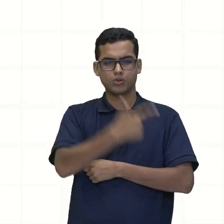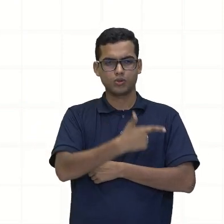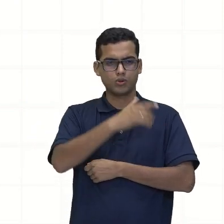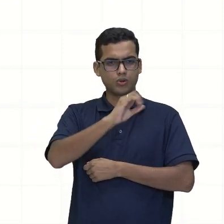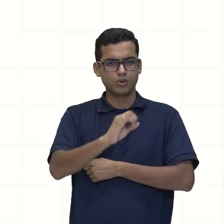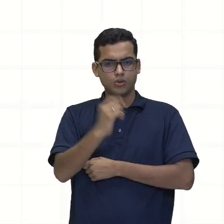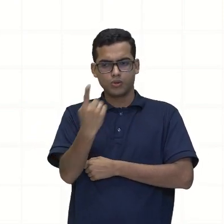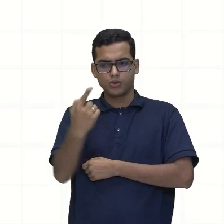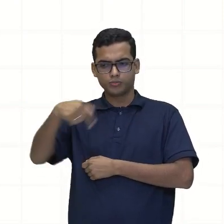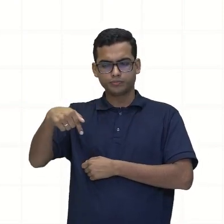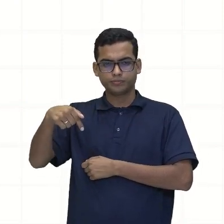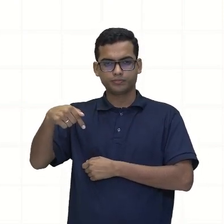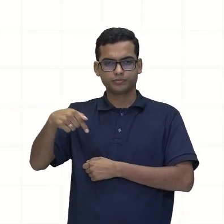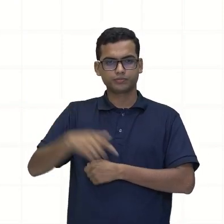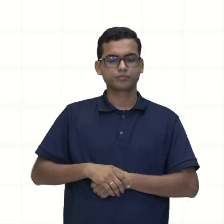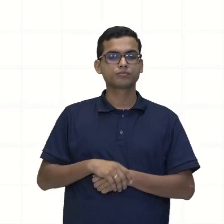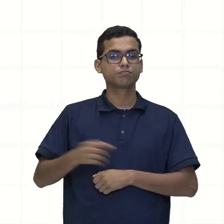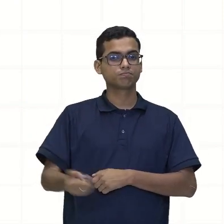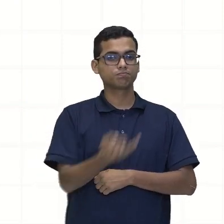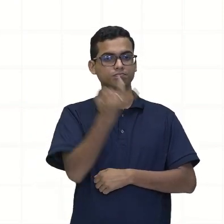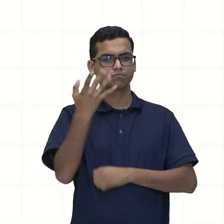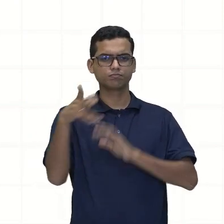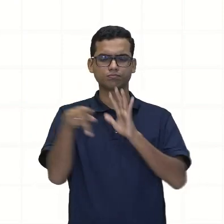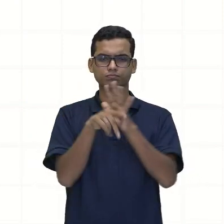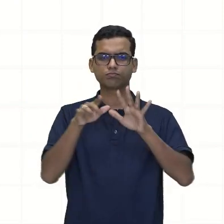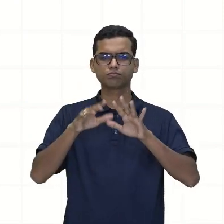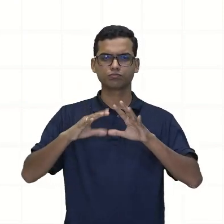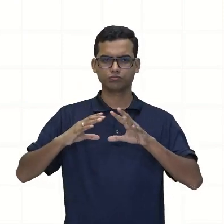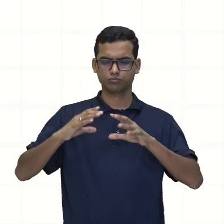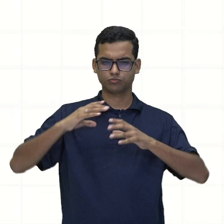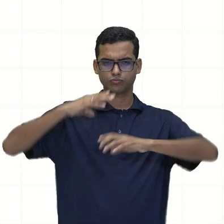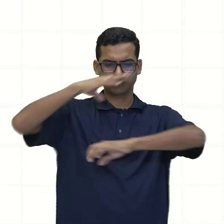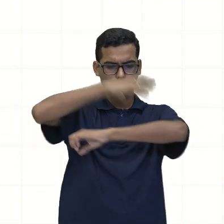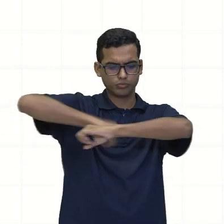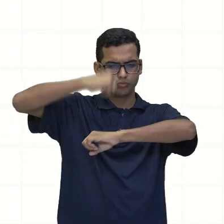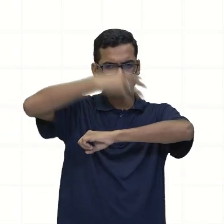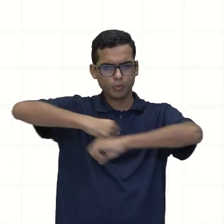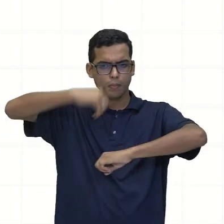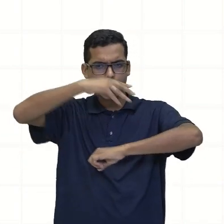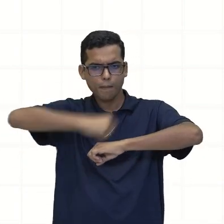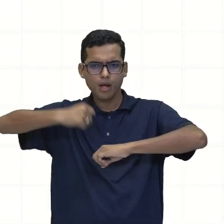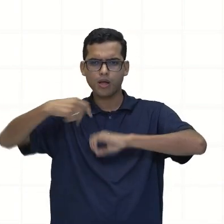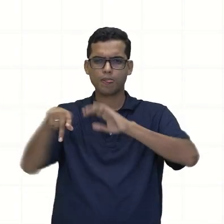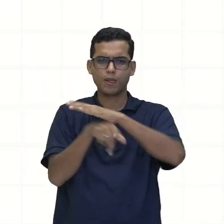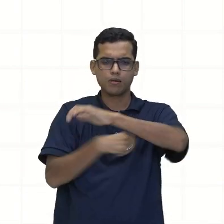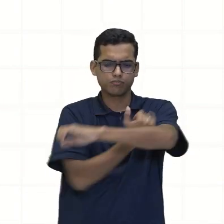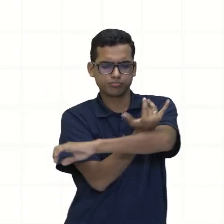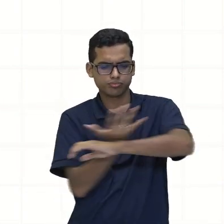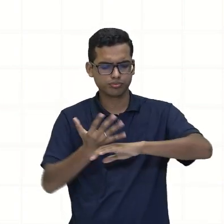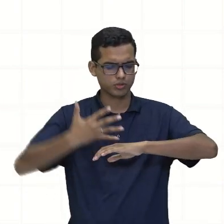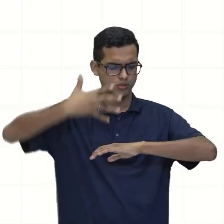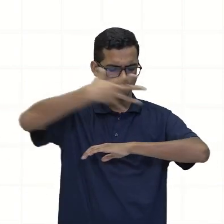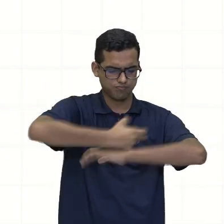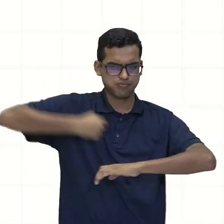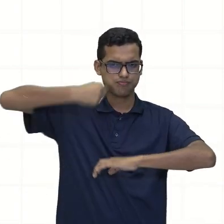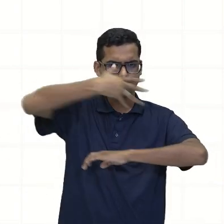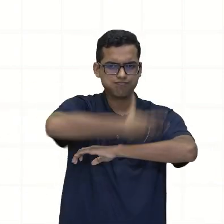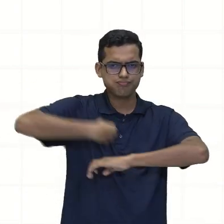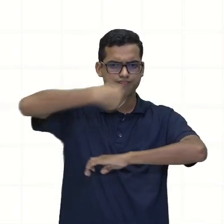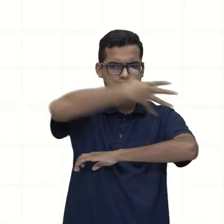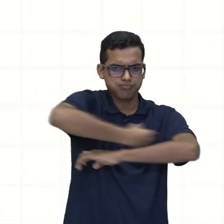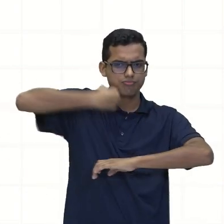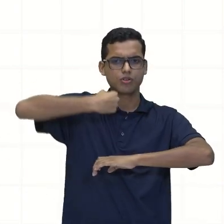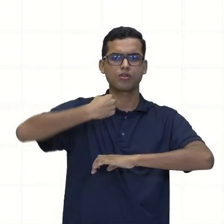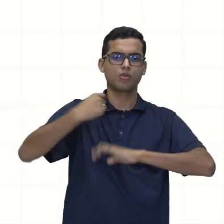colheitadeiras nos estabelecimentos agropecuários do Brasil, de acordo com o censo, né, agropecuário